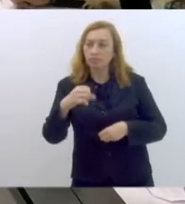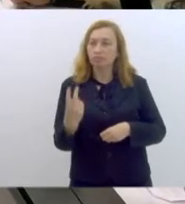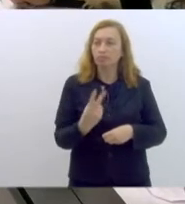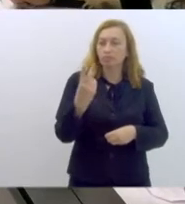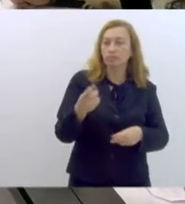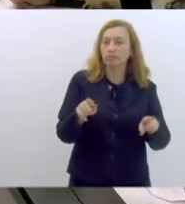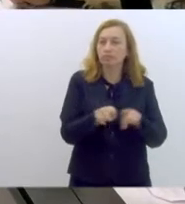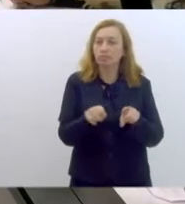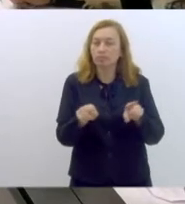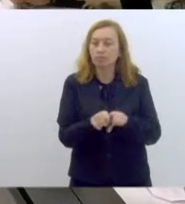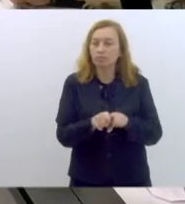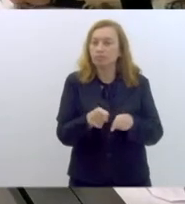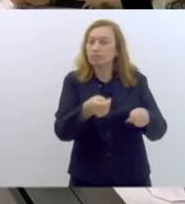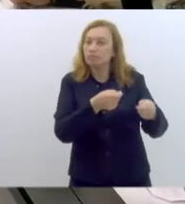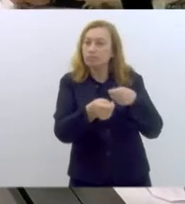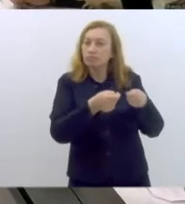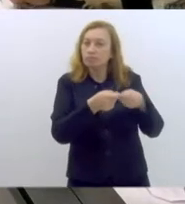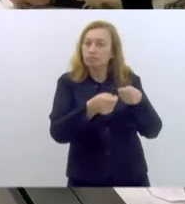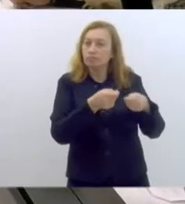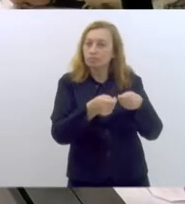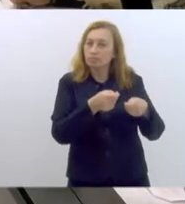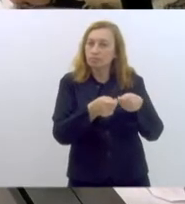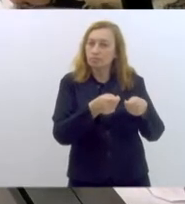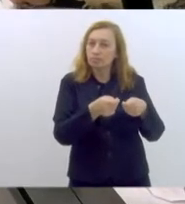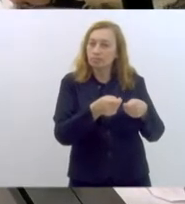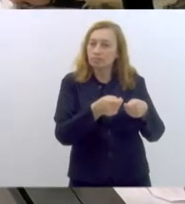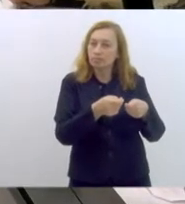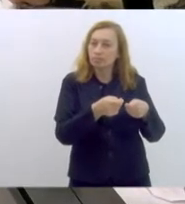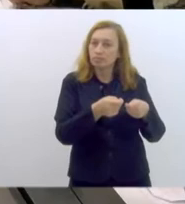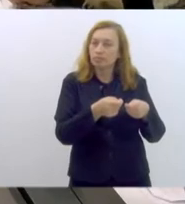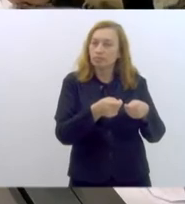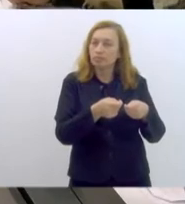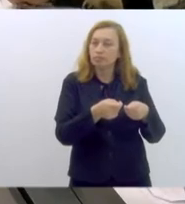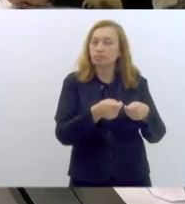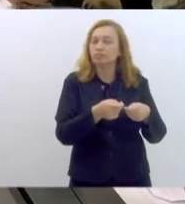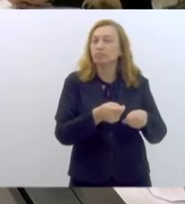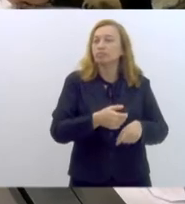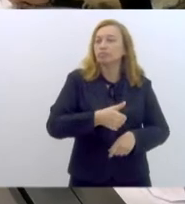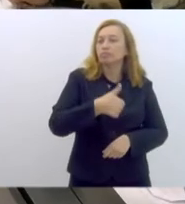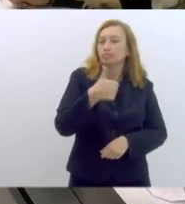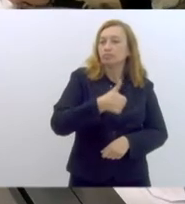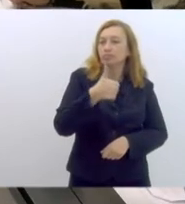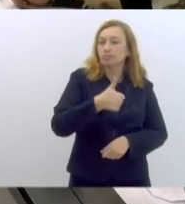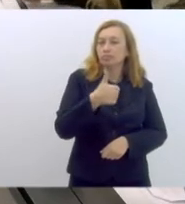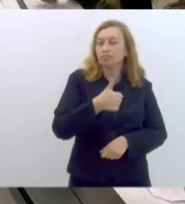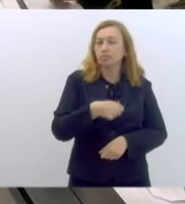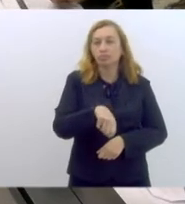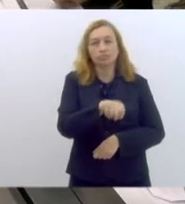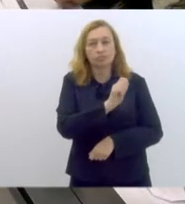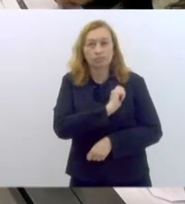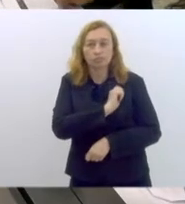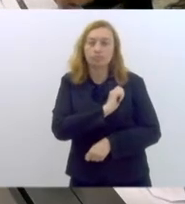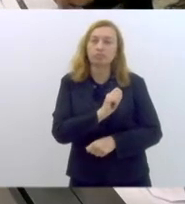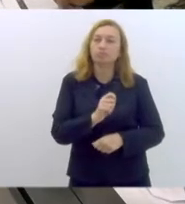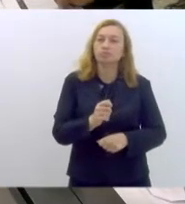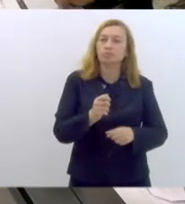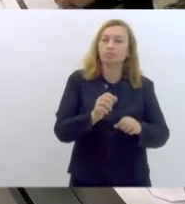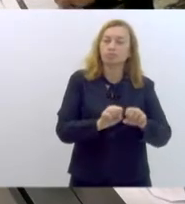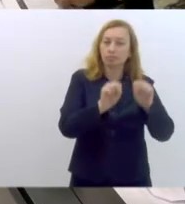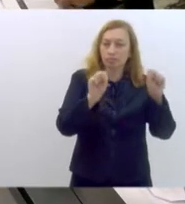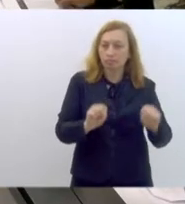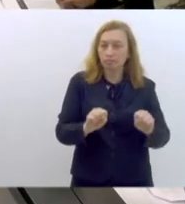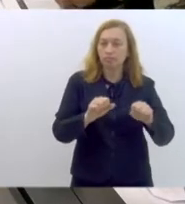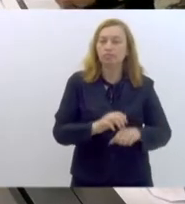também que ficaram controlados em conta à parte por conta do primeiro regime. E aí, depois, vem a parte